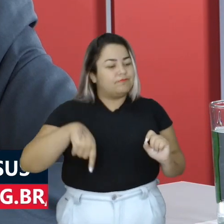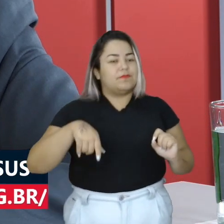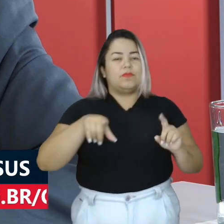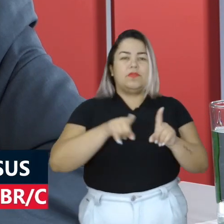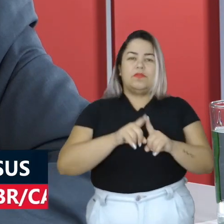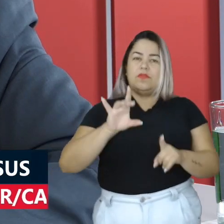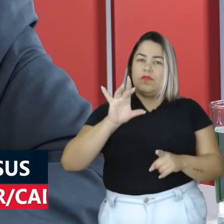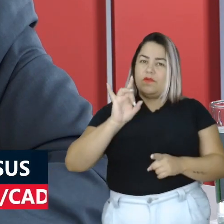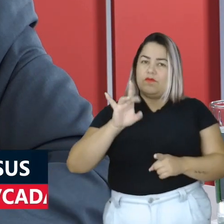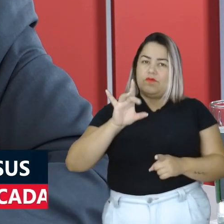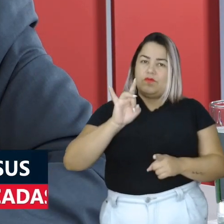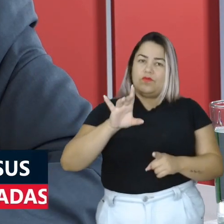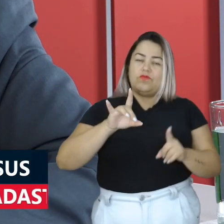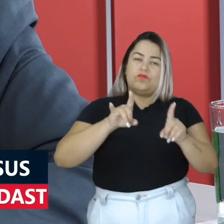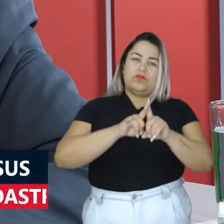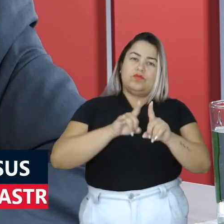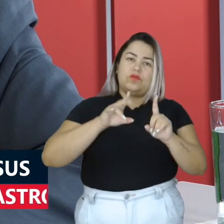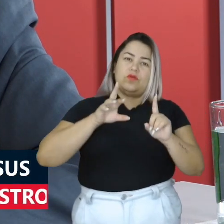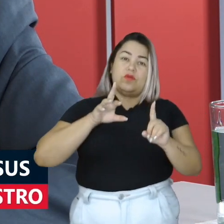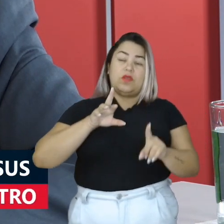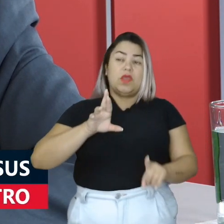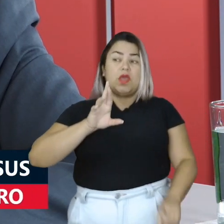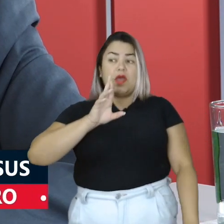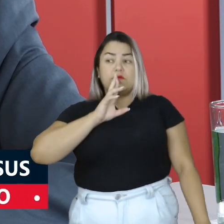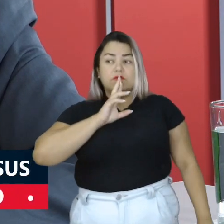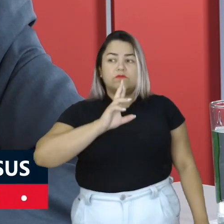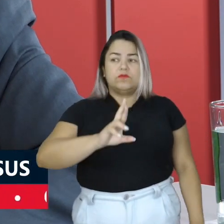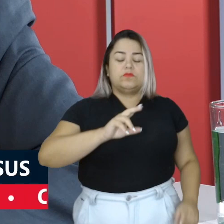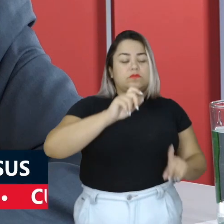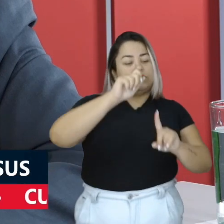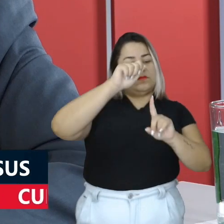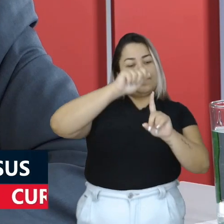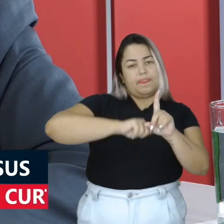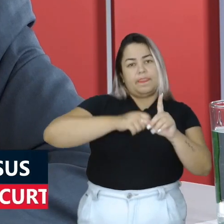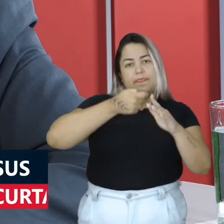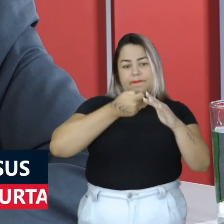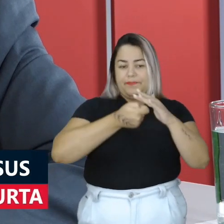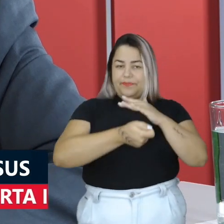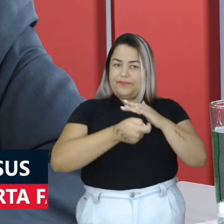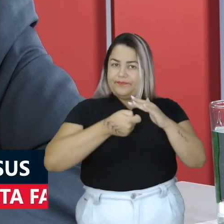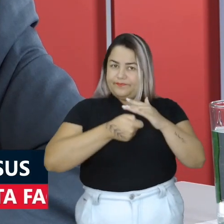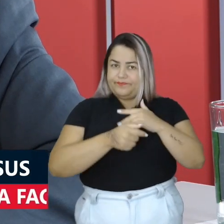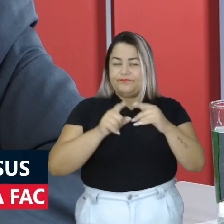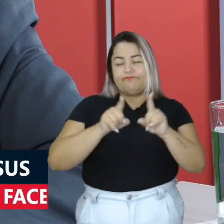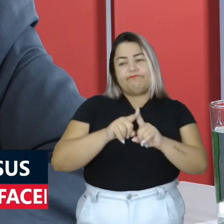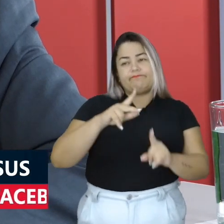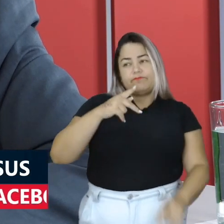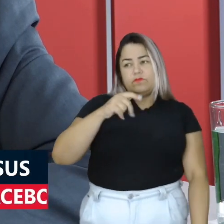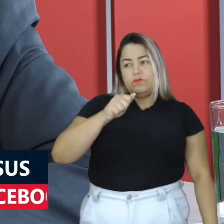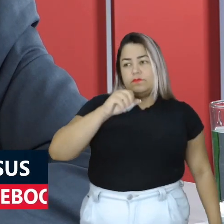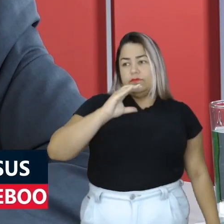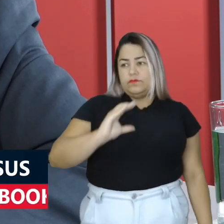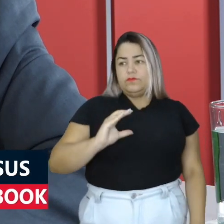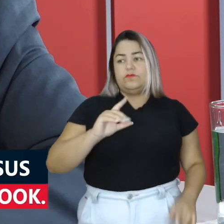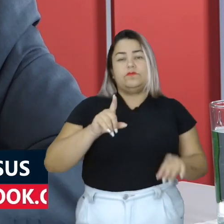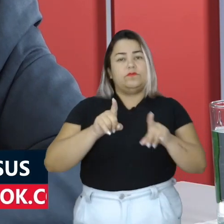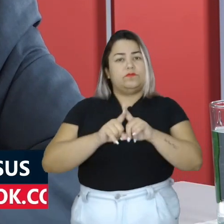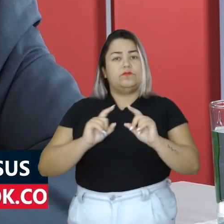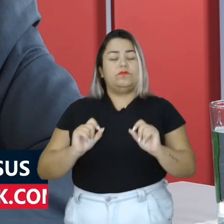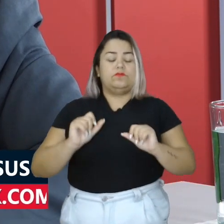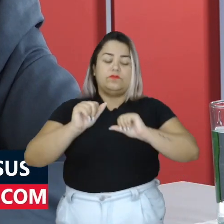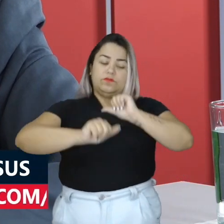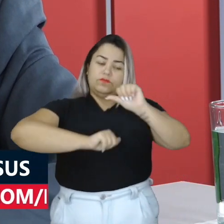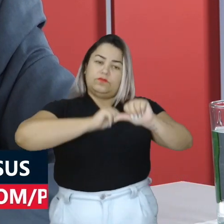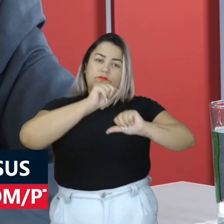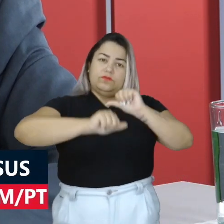só os resultados alcançados nesses meses, como os investimentos previstos, inclusive no PAC, tendem a